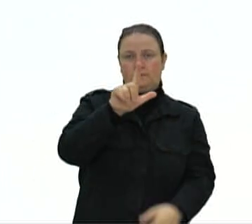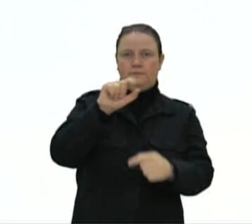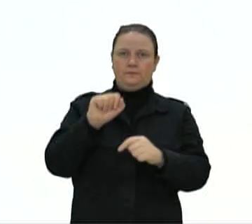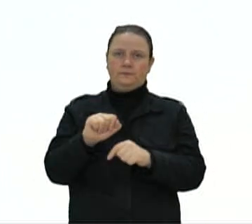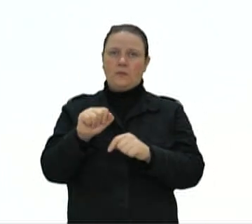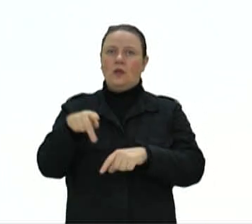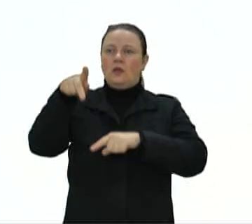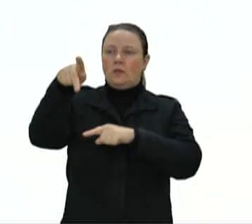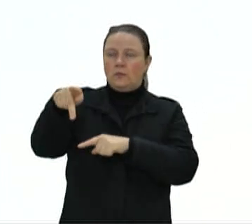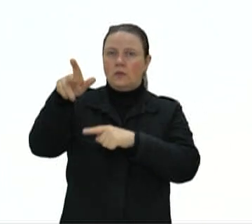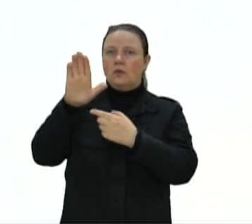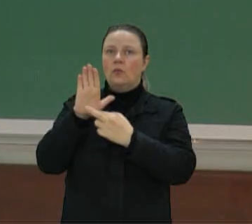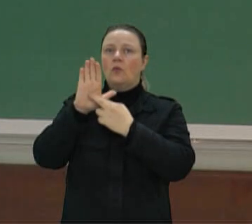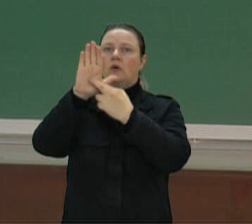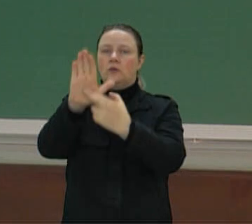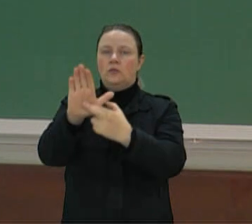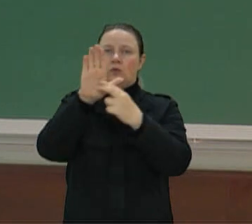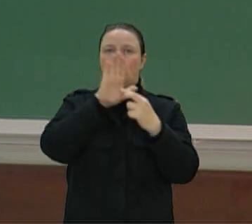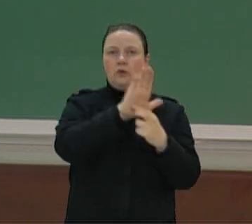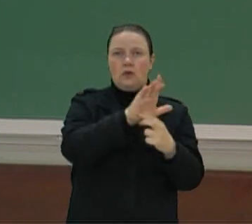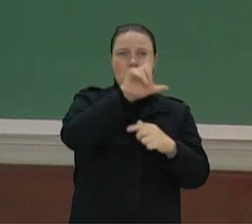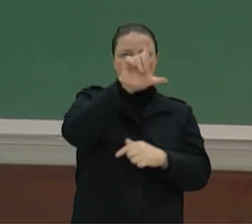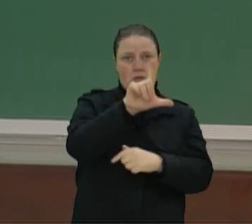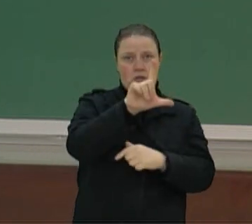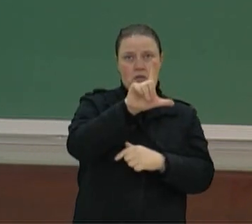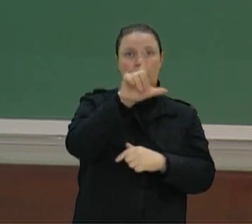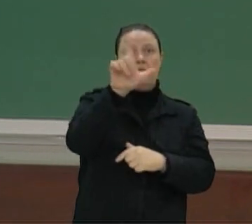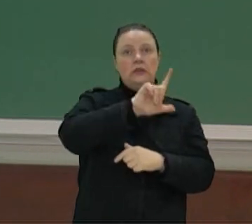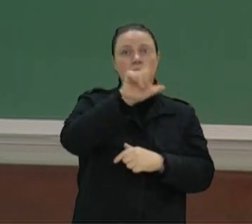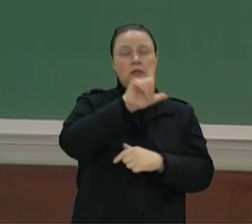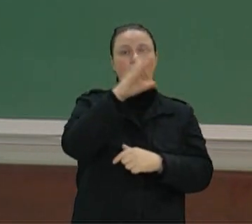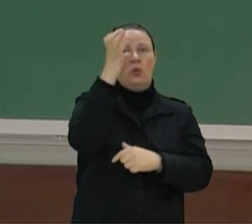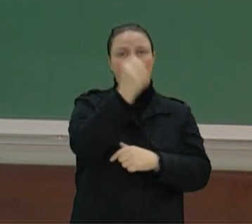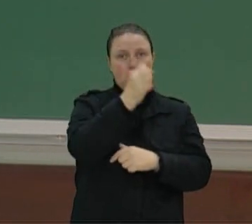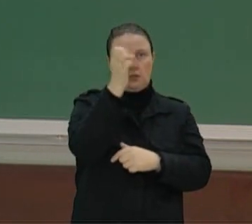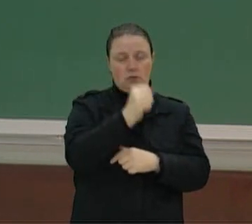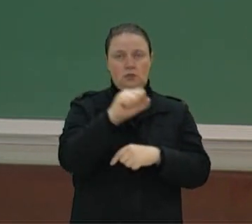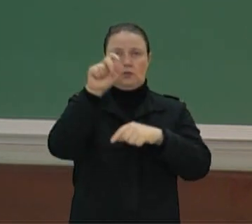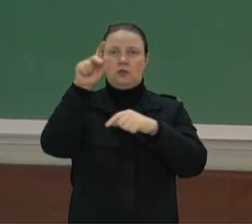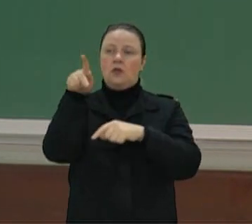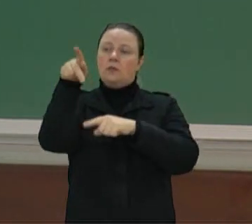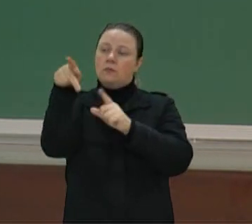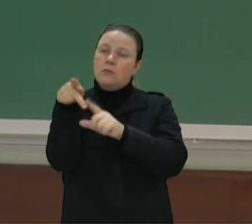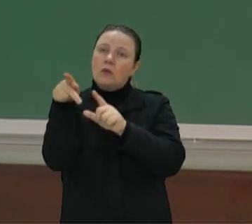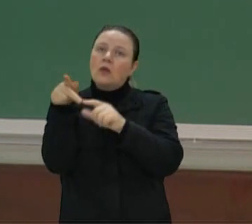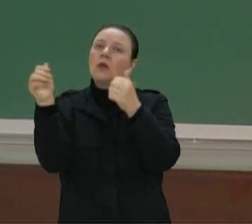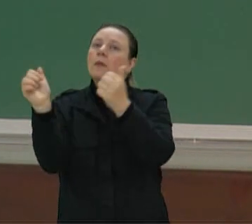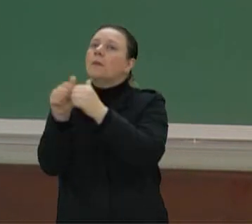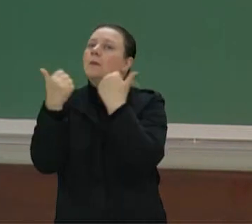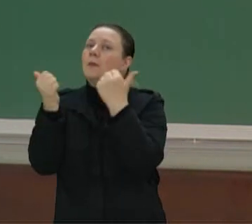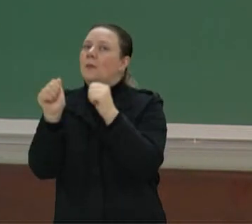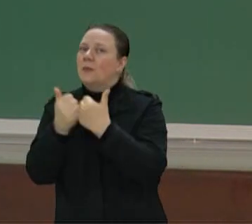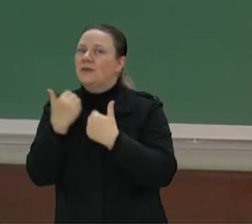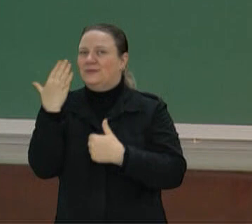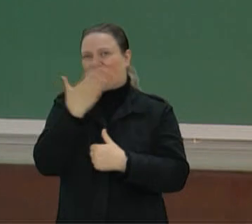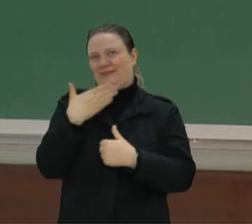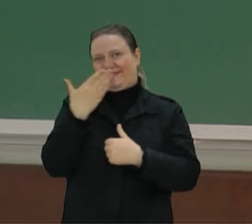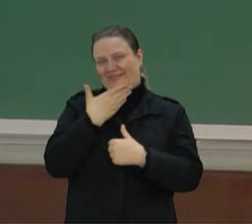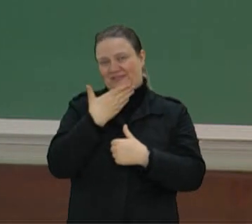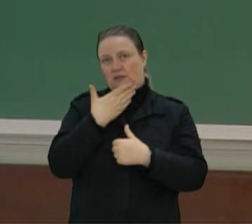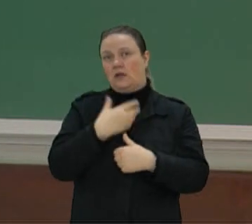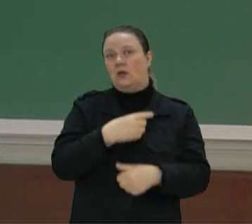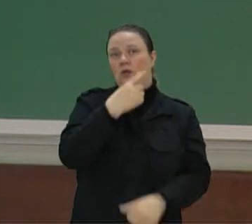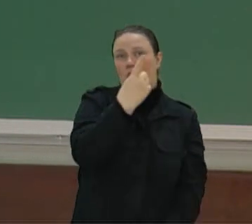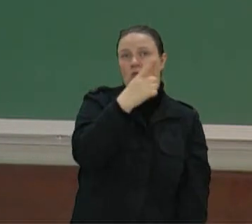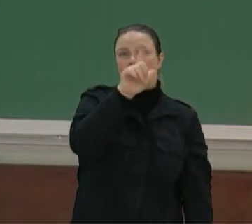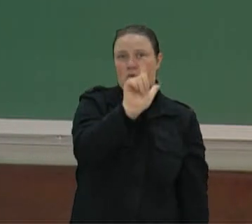representar o quê? Preço do litro do leite e de cada pão doce. Então, se tiver 1 litro e